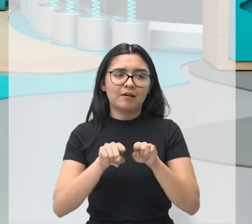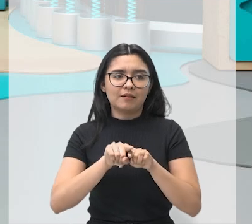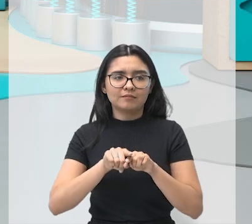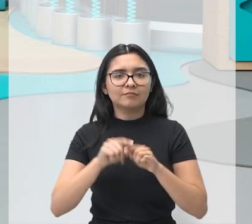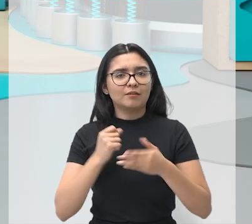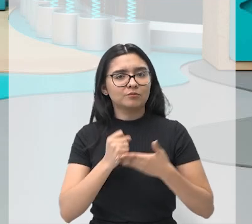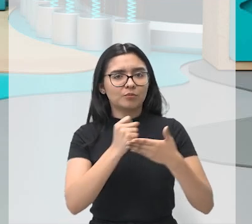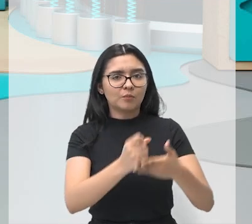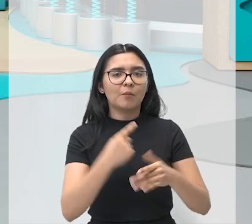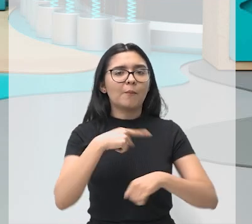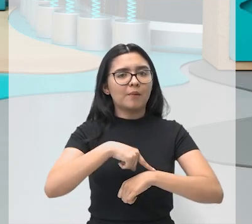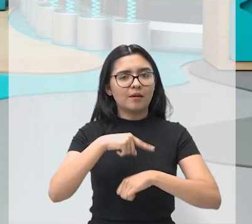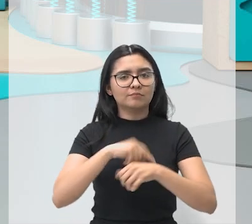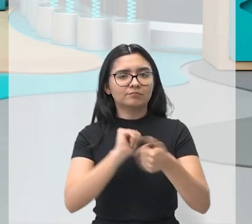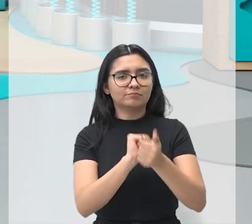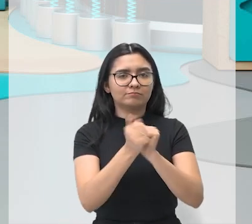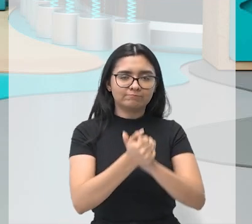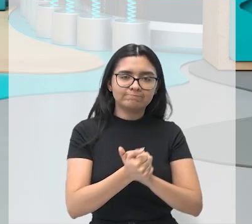para o jogo. Isso